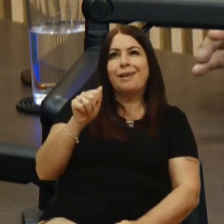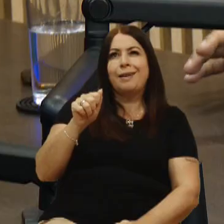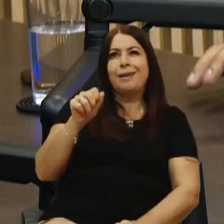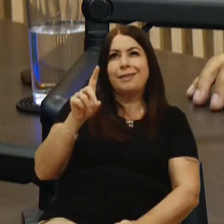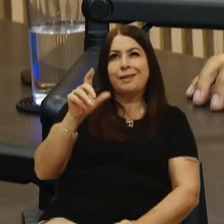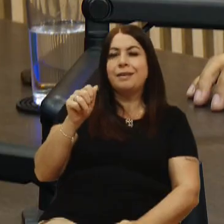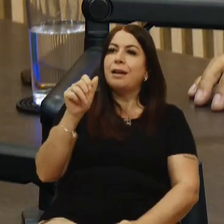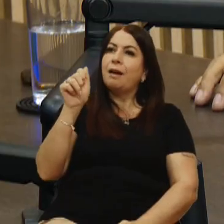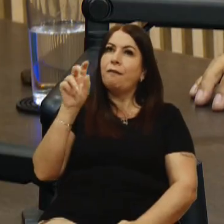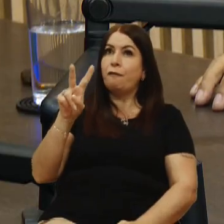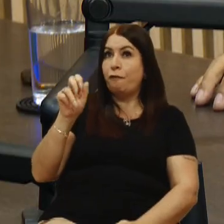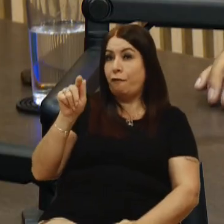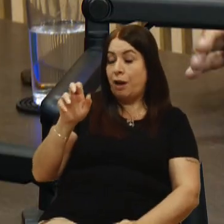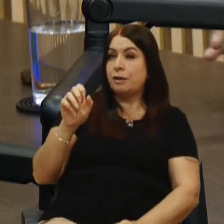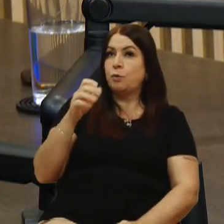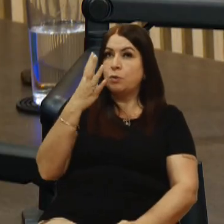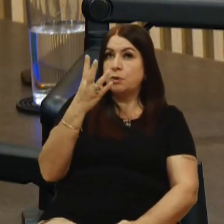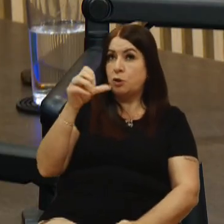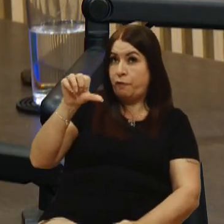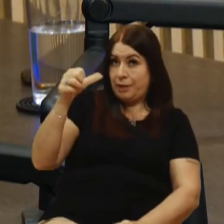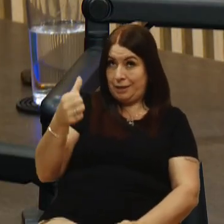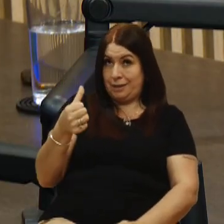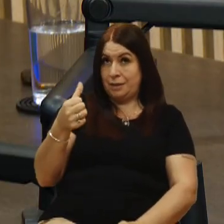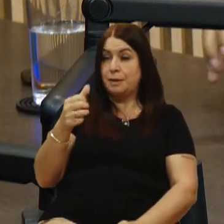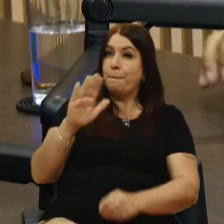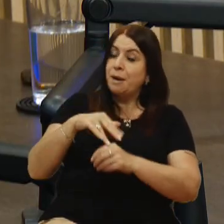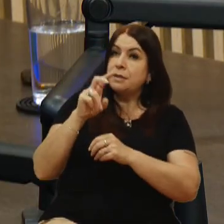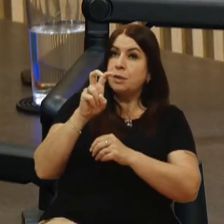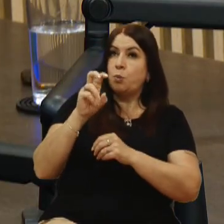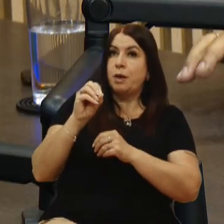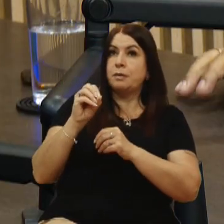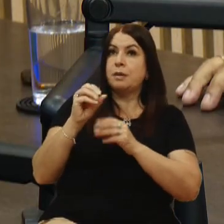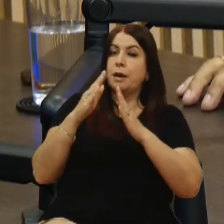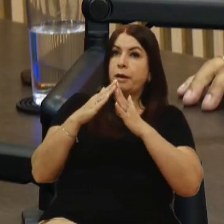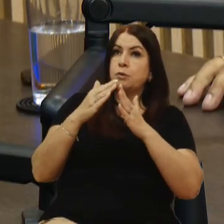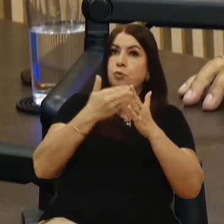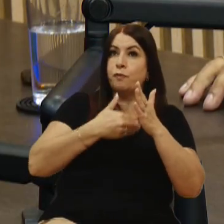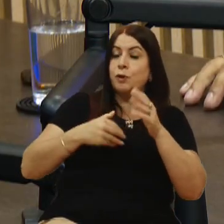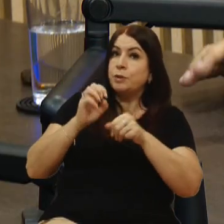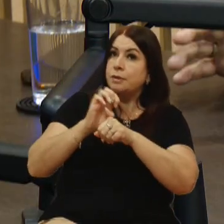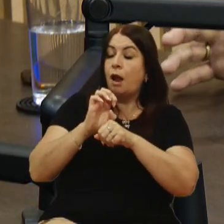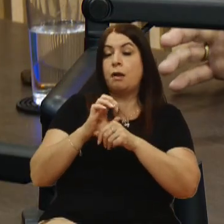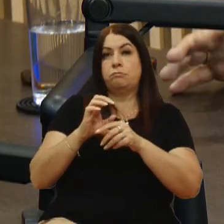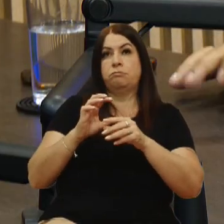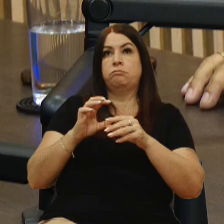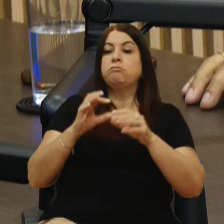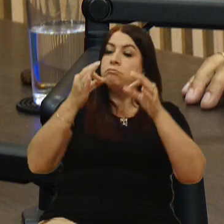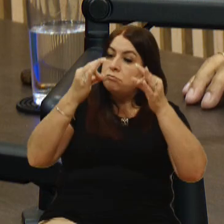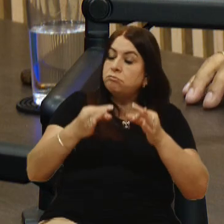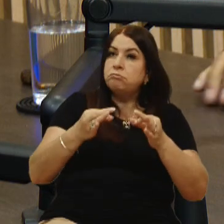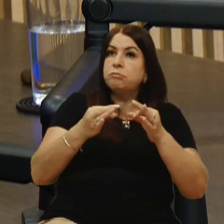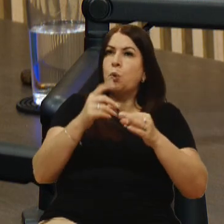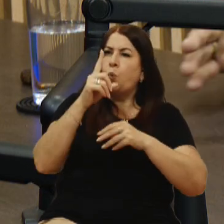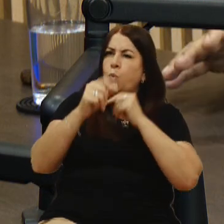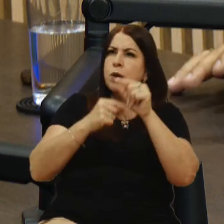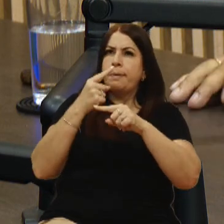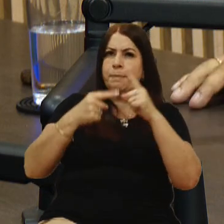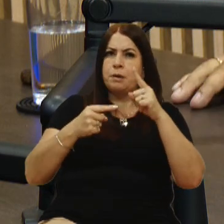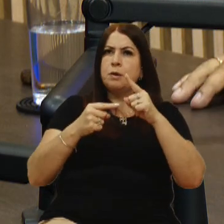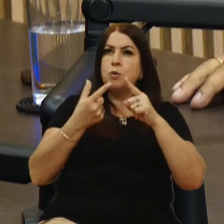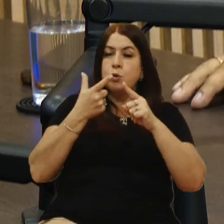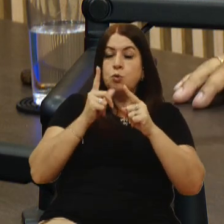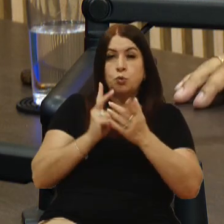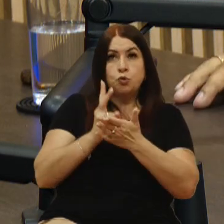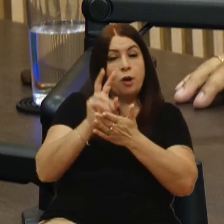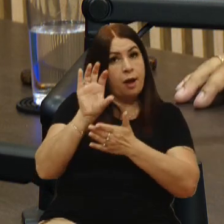são 496 na verdade, mais 50 casas do governo do estado. Então, com certeza em 1 ano e meio, se as coisas